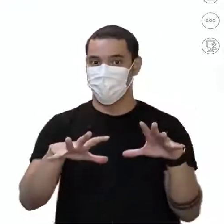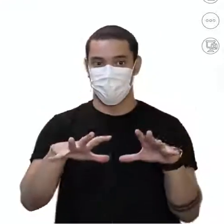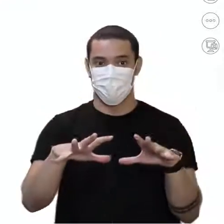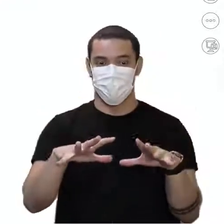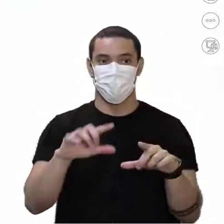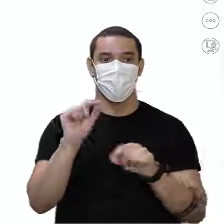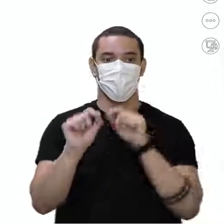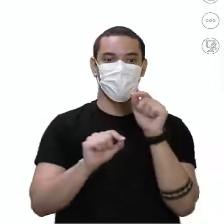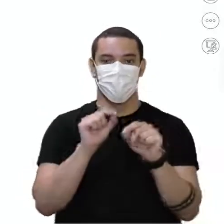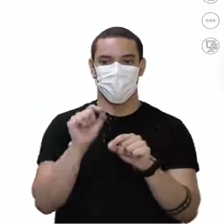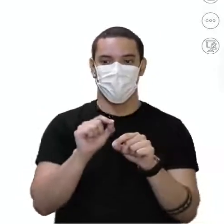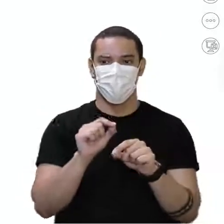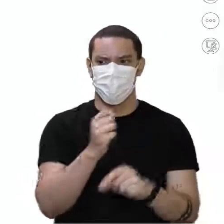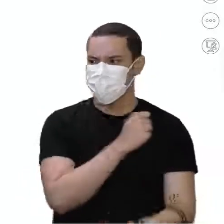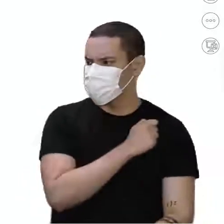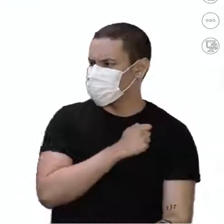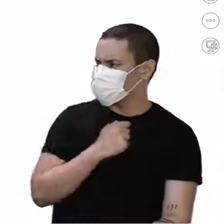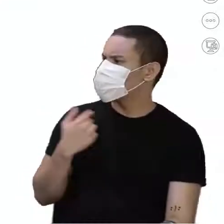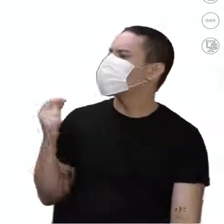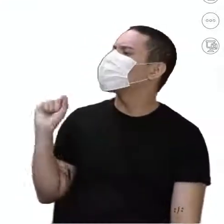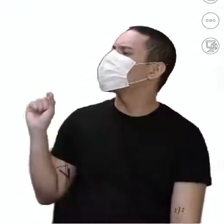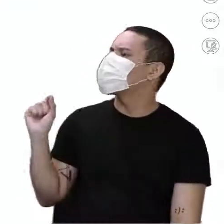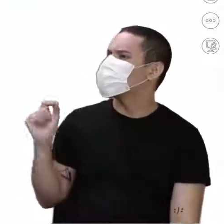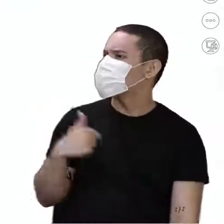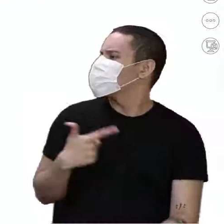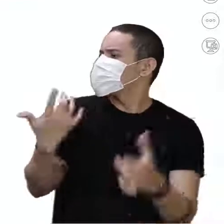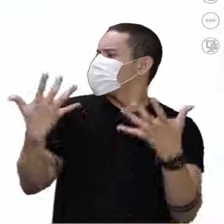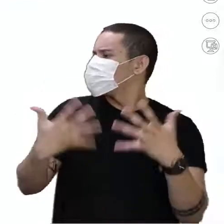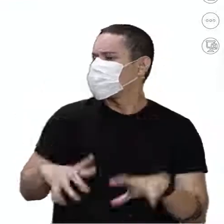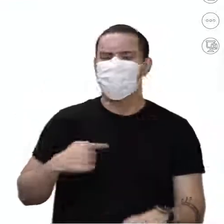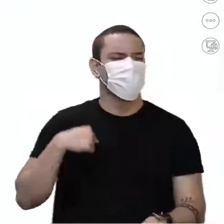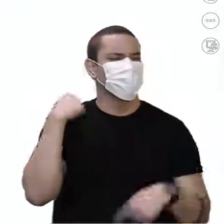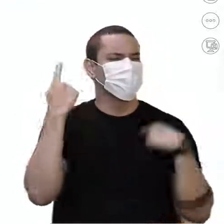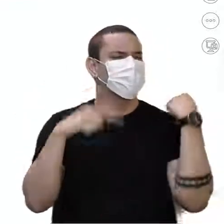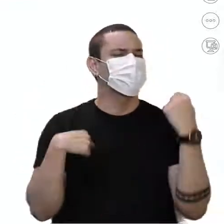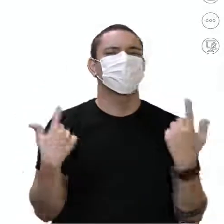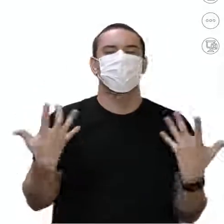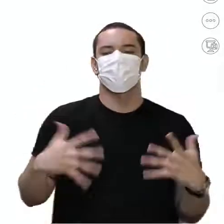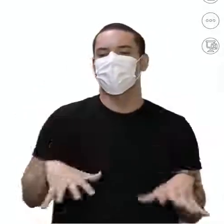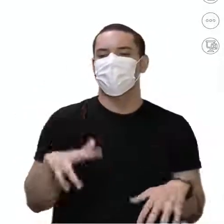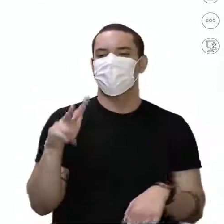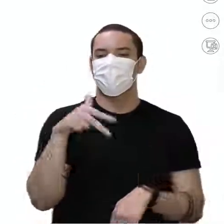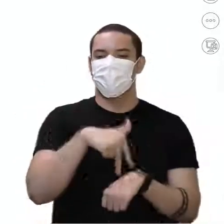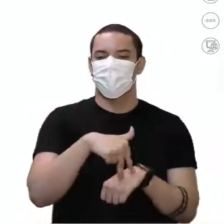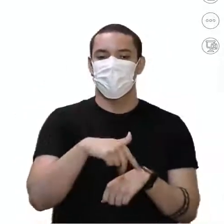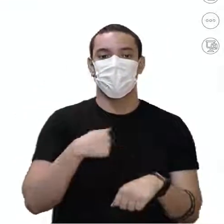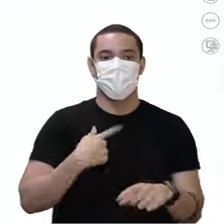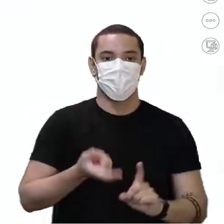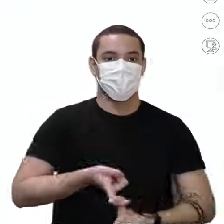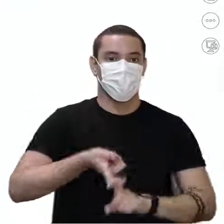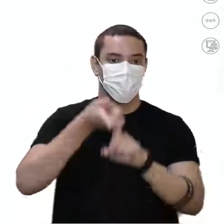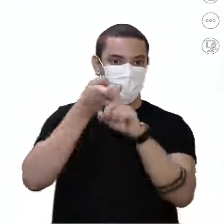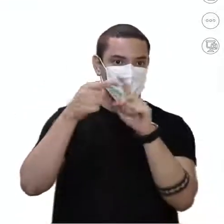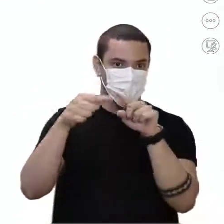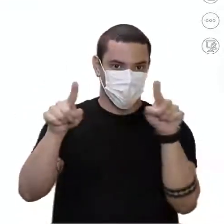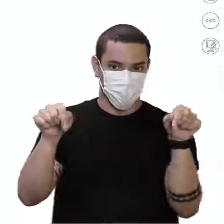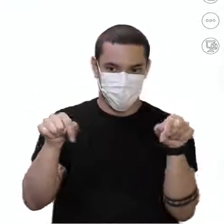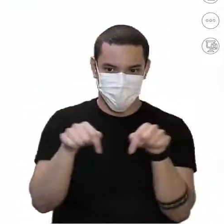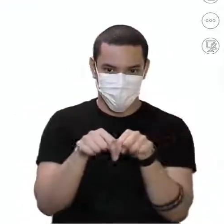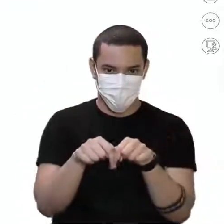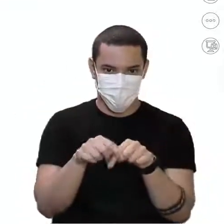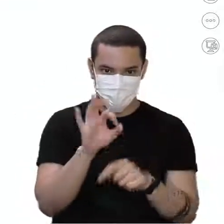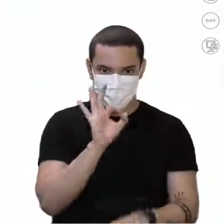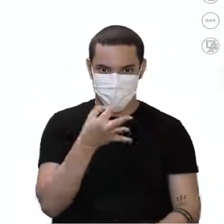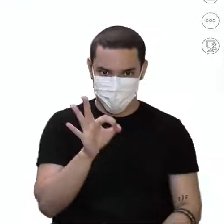levantar. A aluna ficou doida, né? Fiquei doida, crazy, crazy, crazy. E aí, obviamente, eu fui suspensa só da sala. Não fiquei